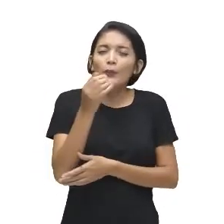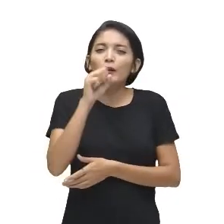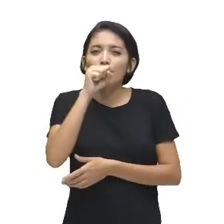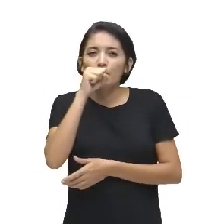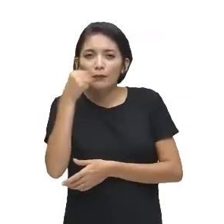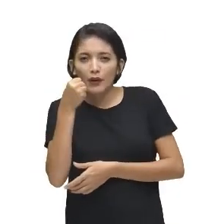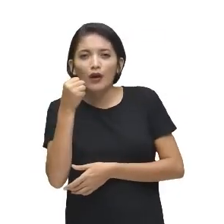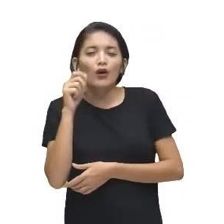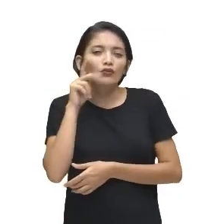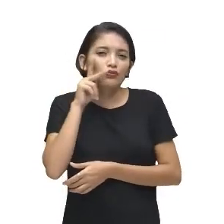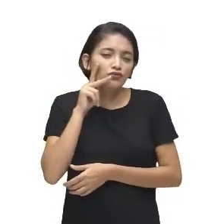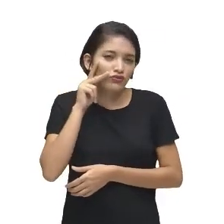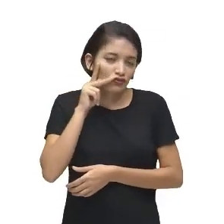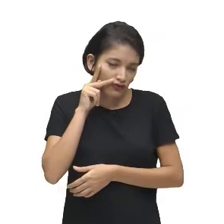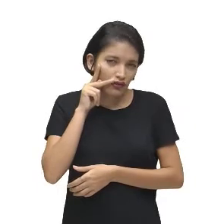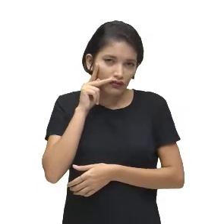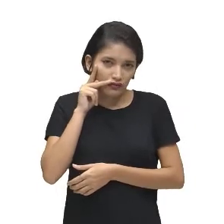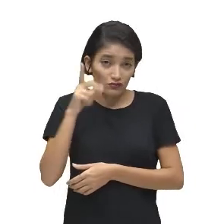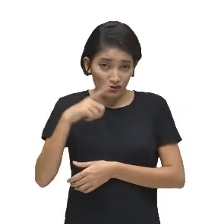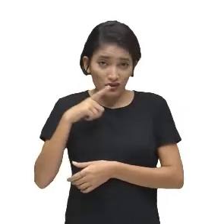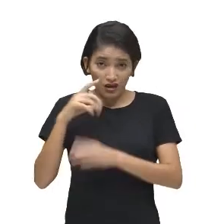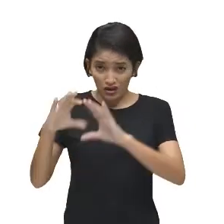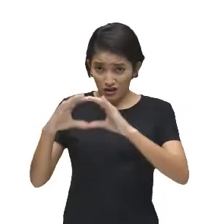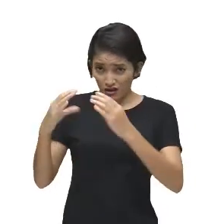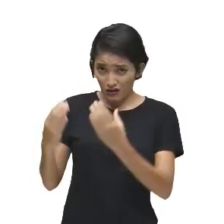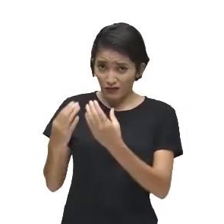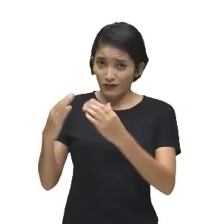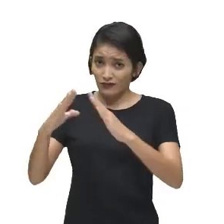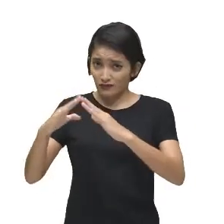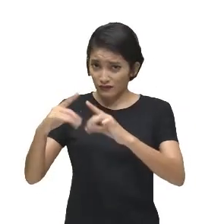evangélica, né?